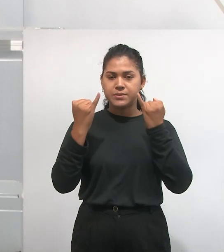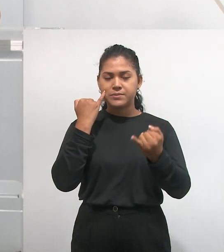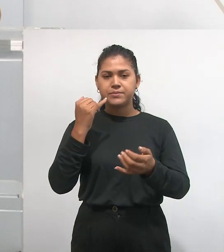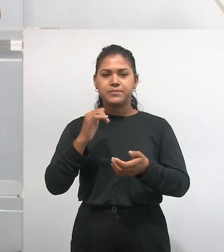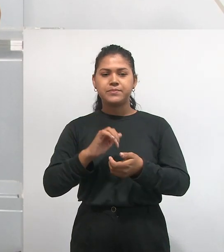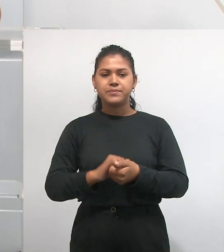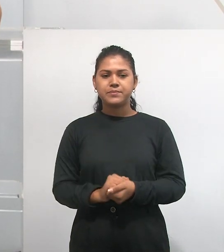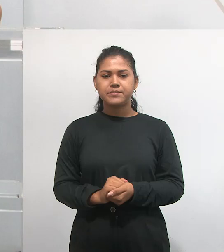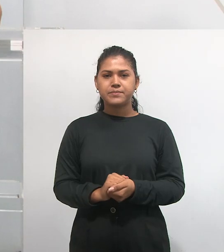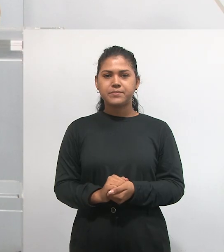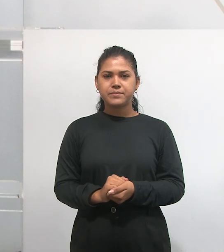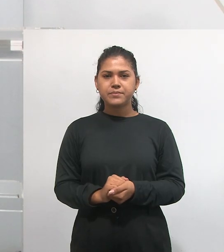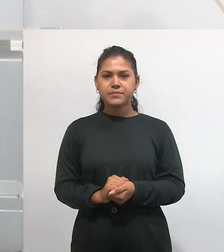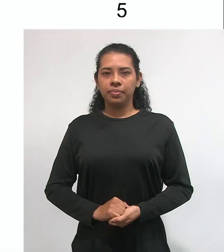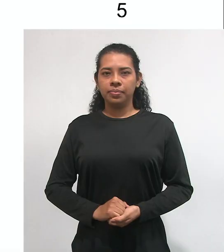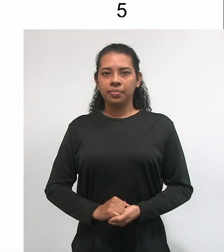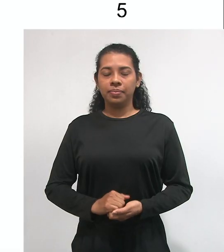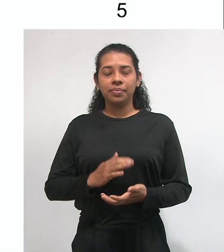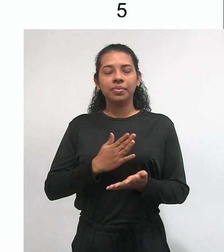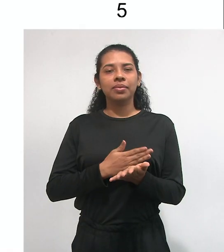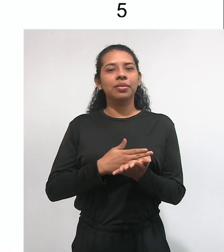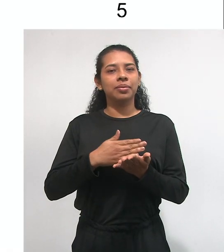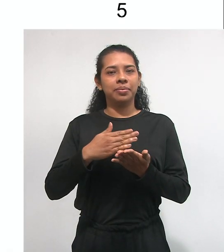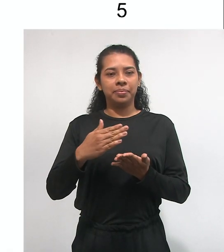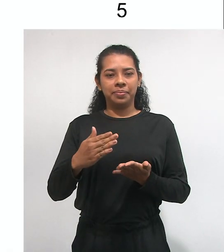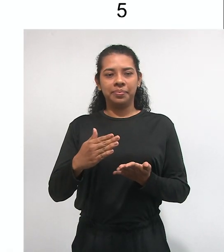certo? Continuando.